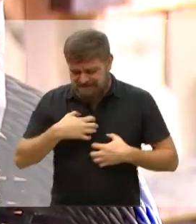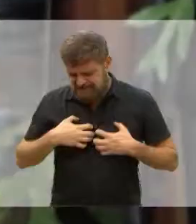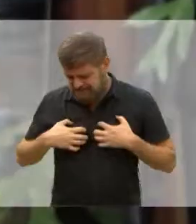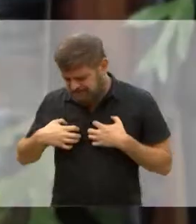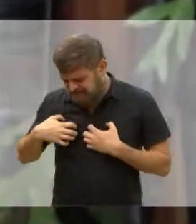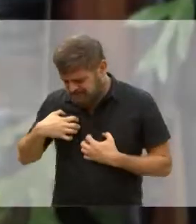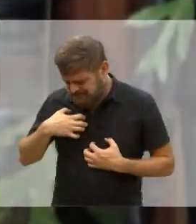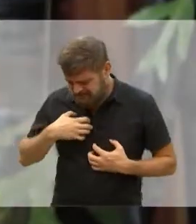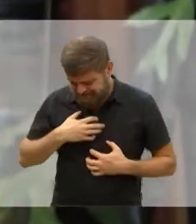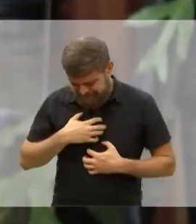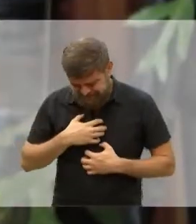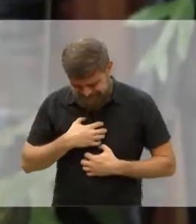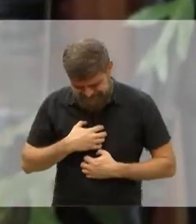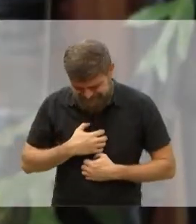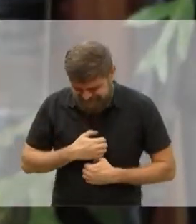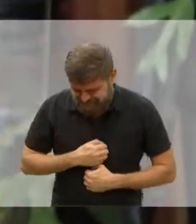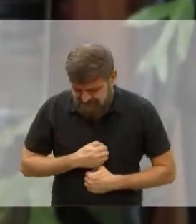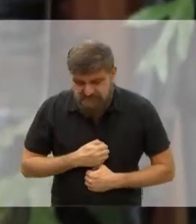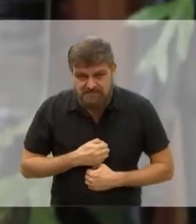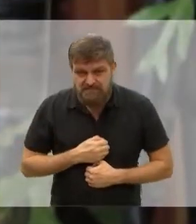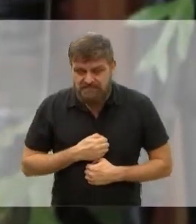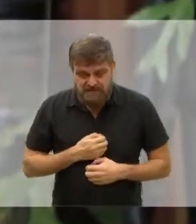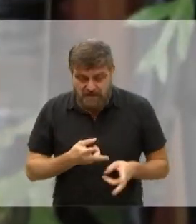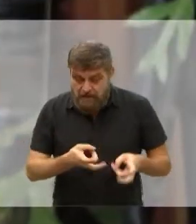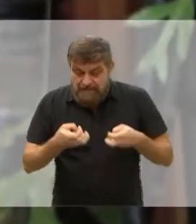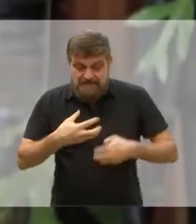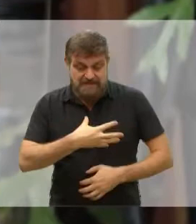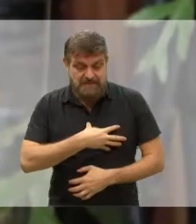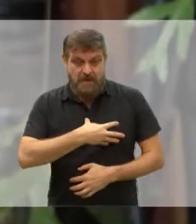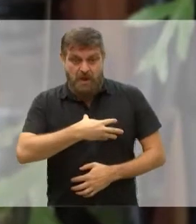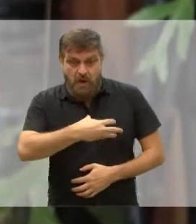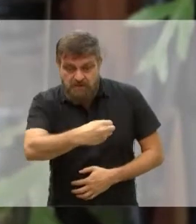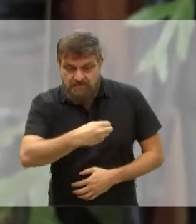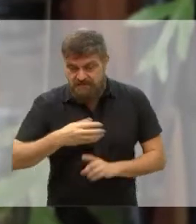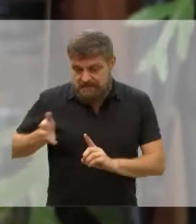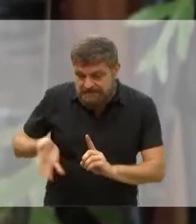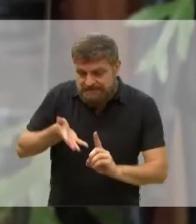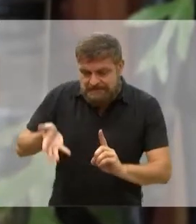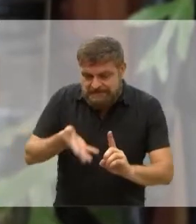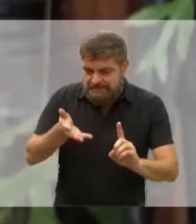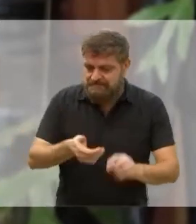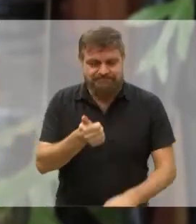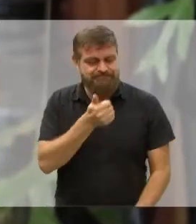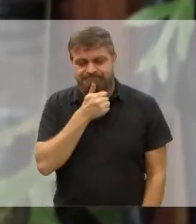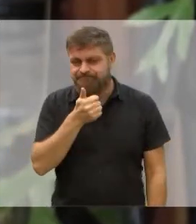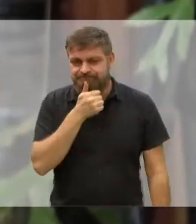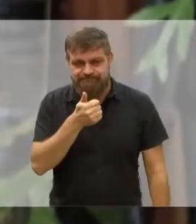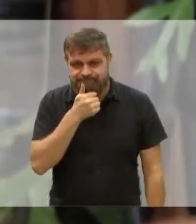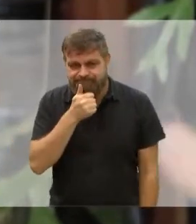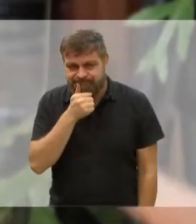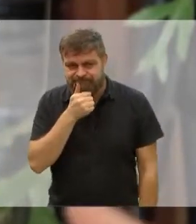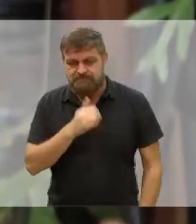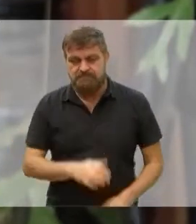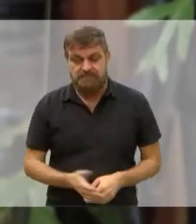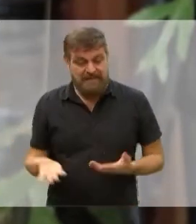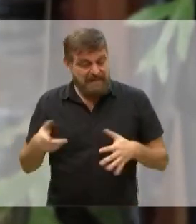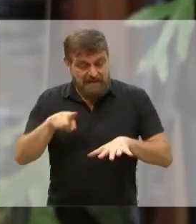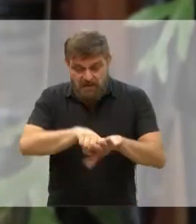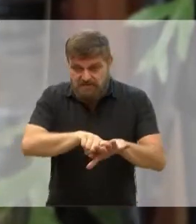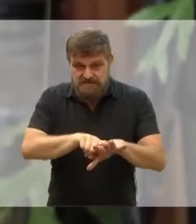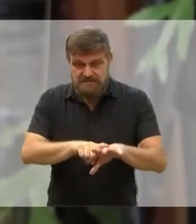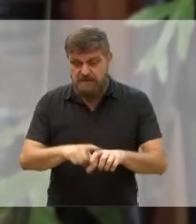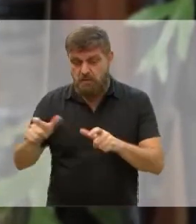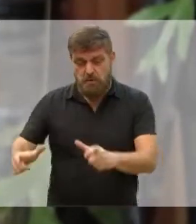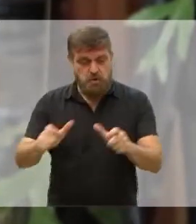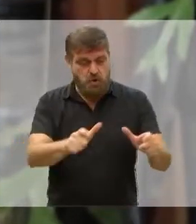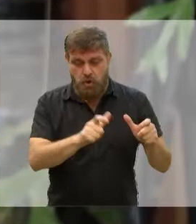luto, ainda não levam os filhos ou o filho, a filha, nesse processo de inclusão a todos